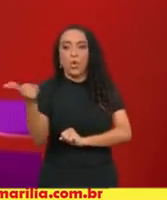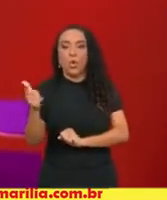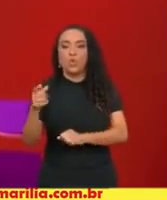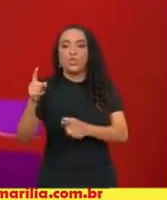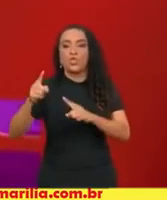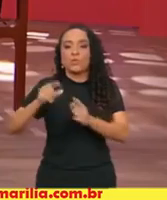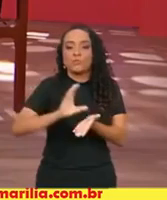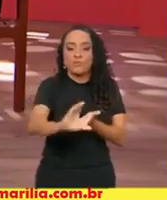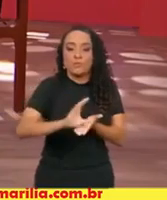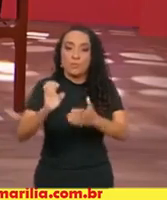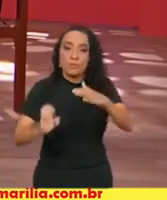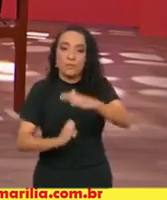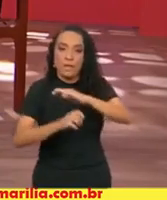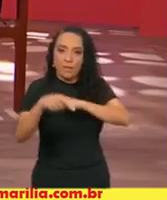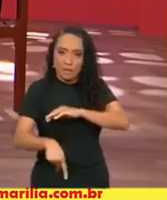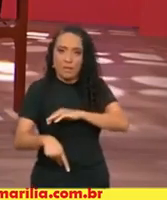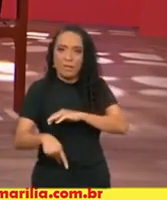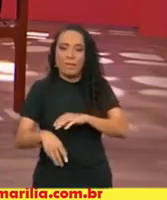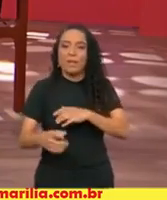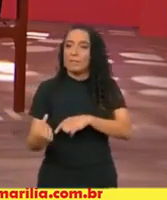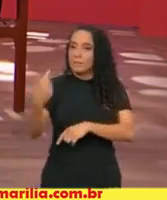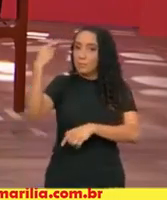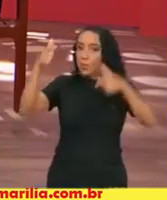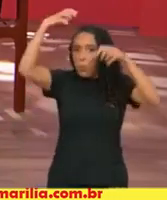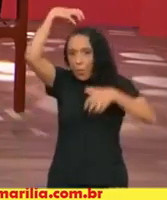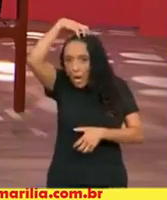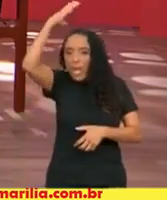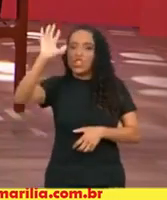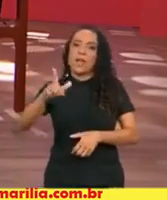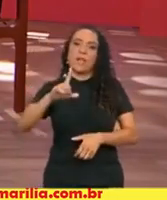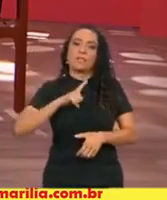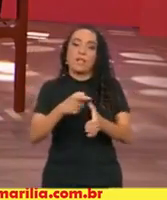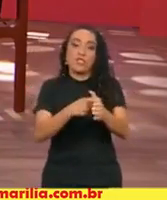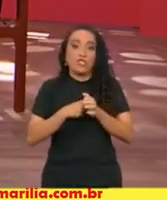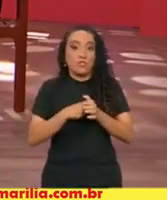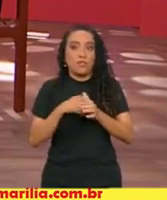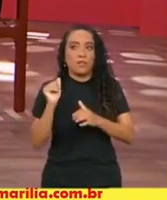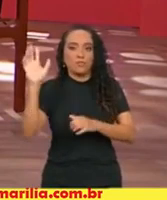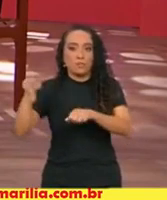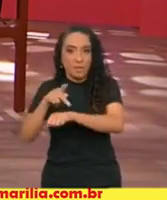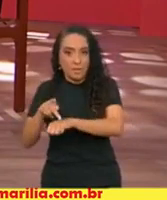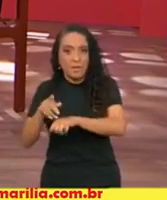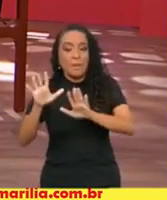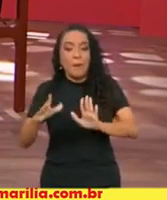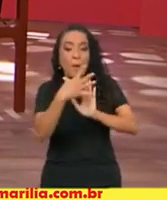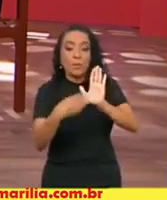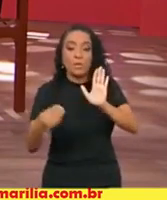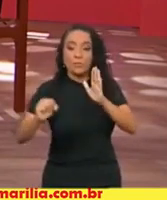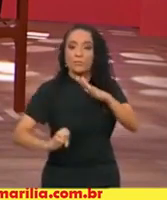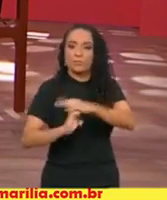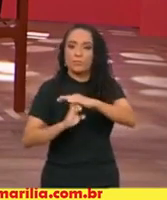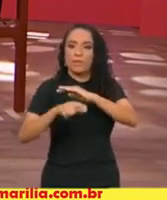financiar o Estado. Na República já havia dívida externa. Mas o modelo em si de Estado é o